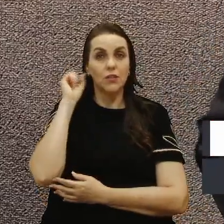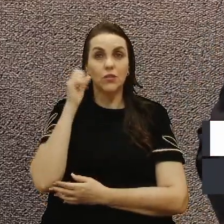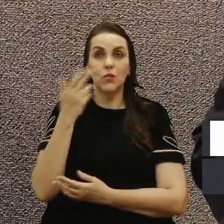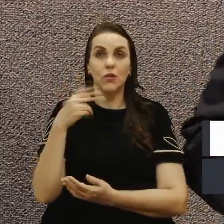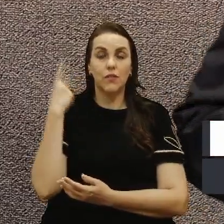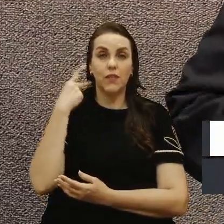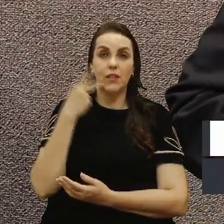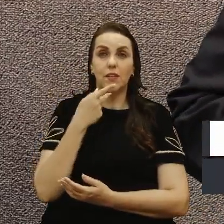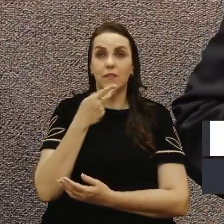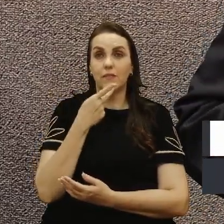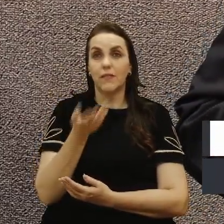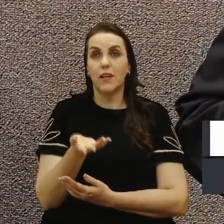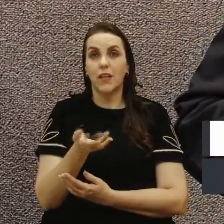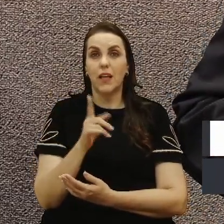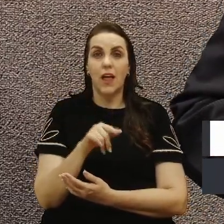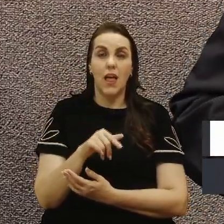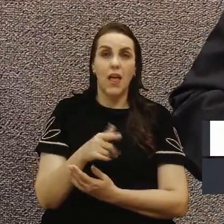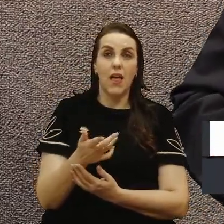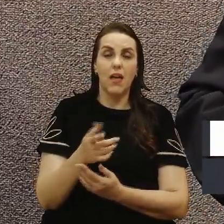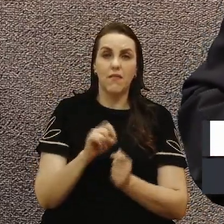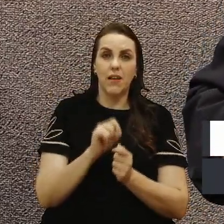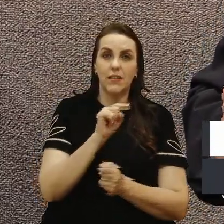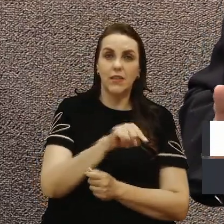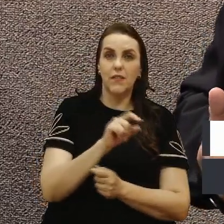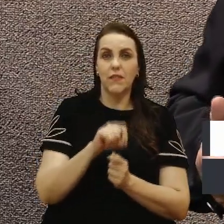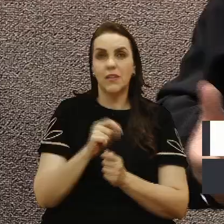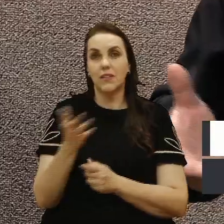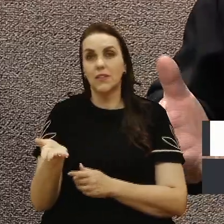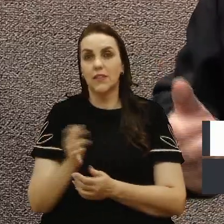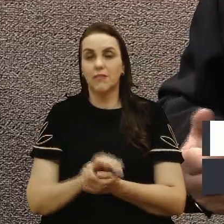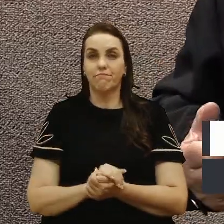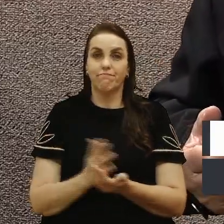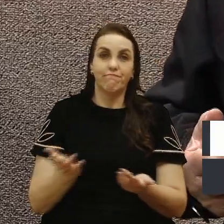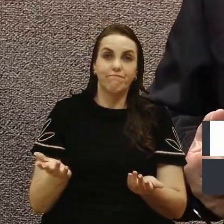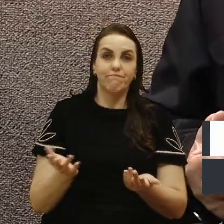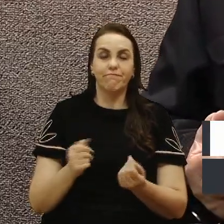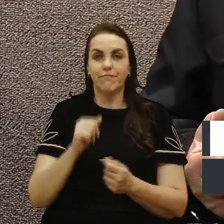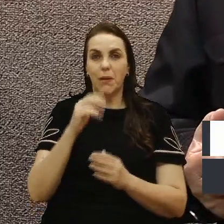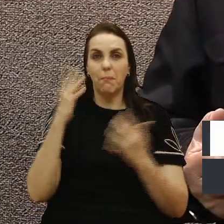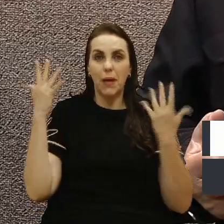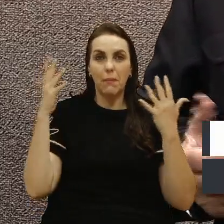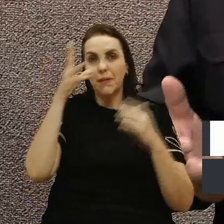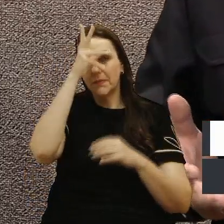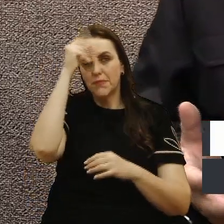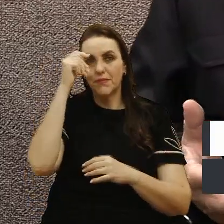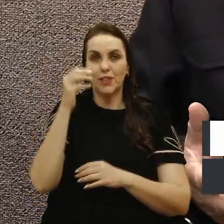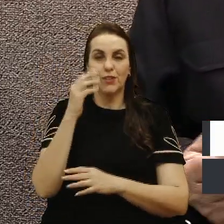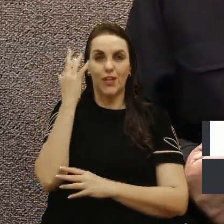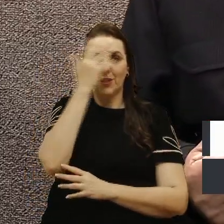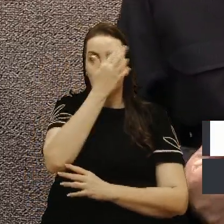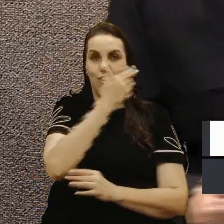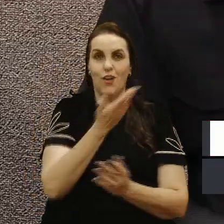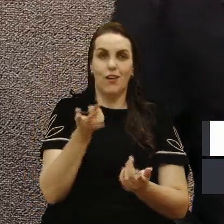não faz isso, não faz aquilo. Então, parabéns, prefeito Adiló, que teve um olhar social, que